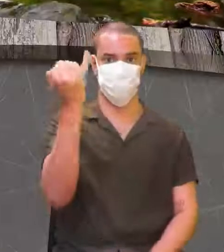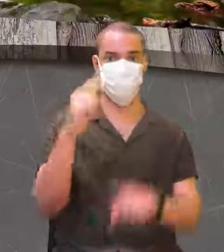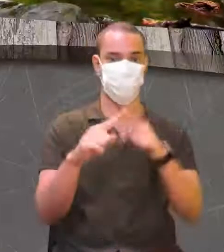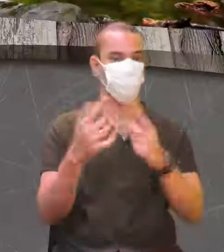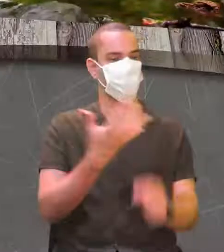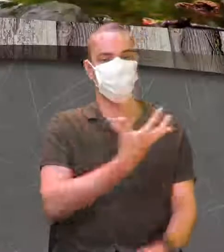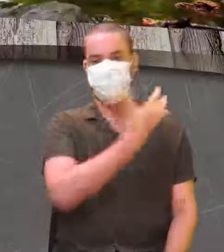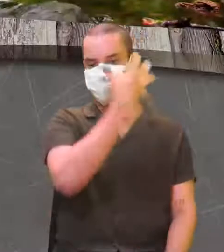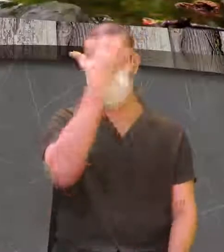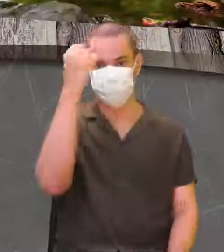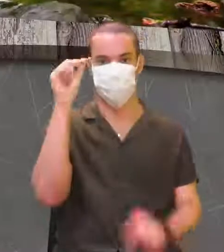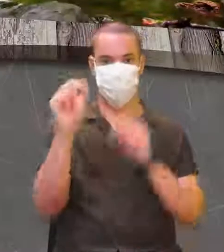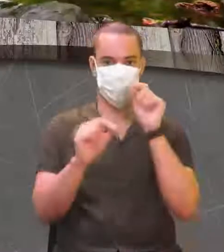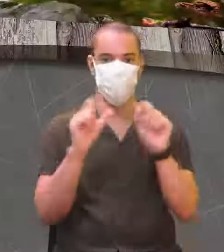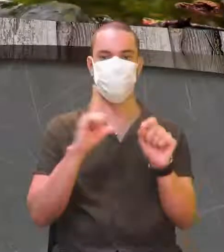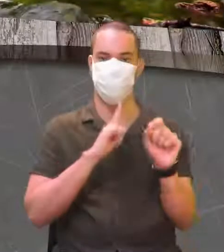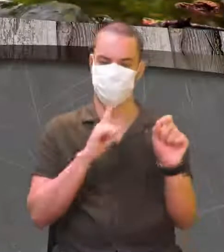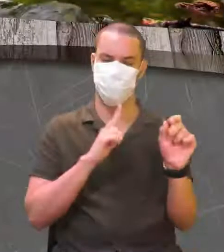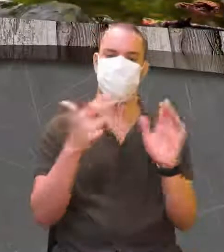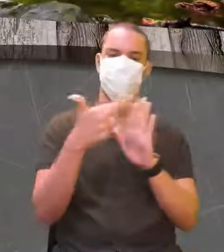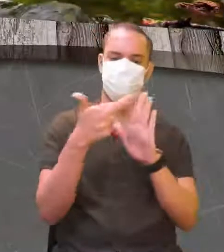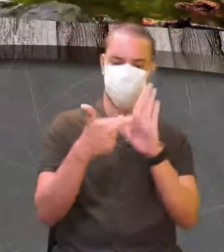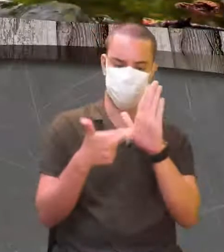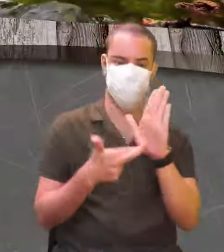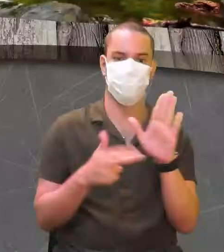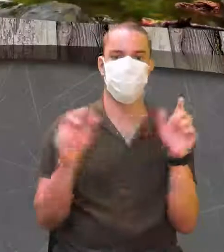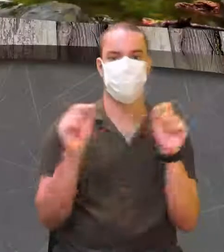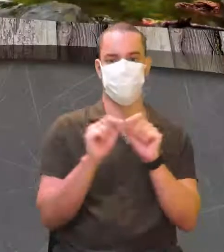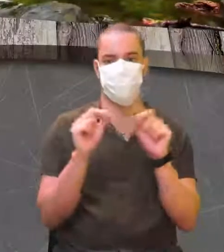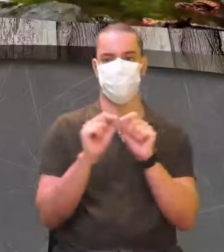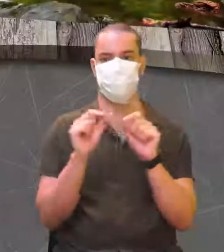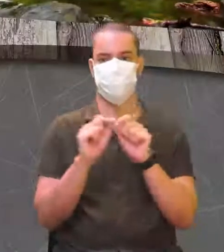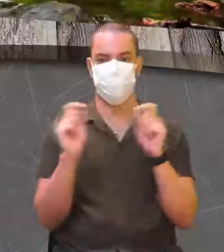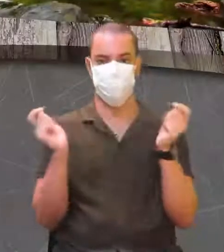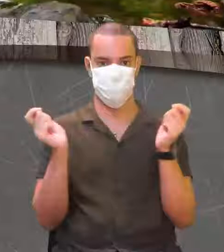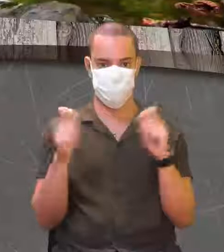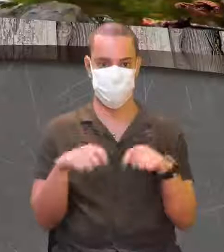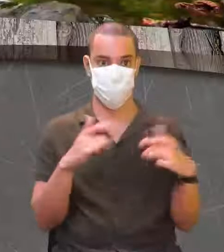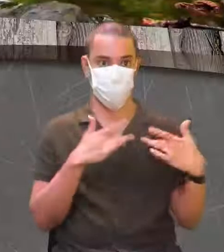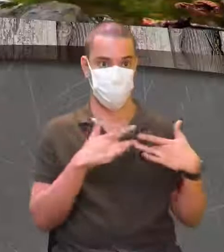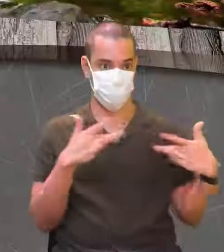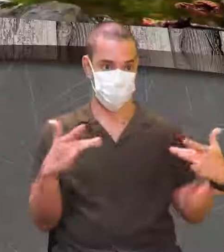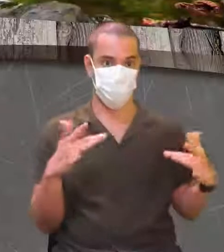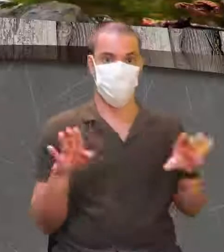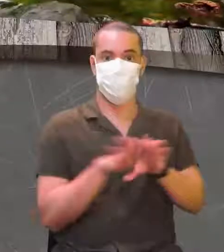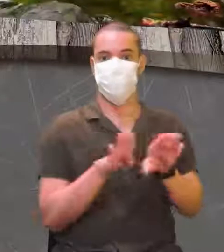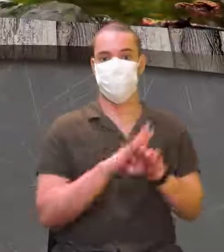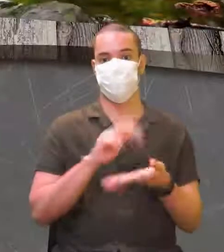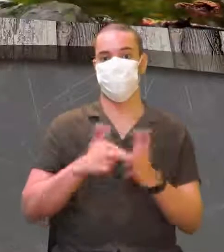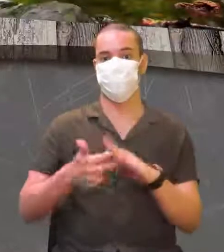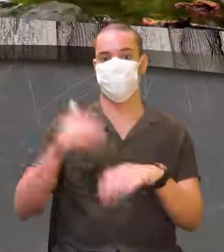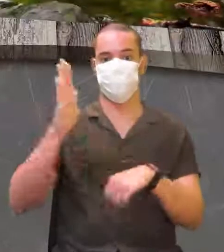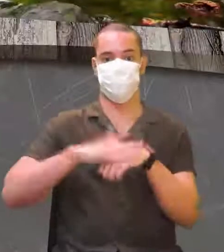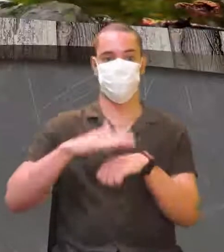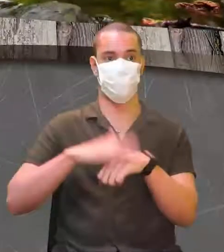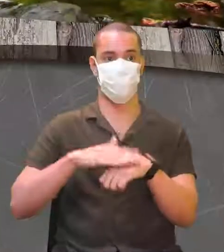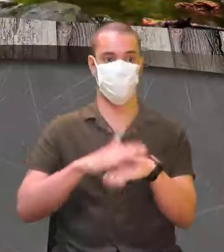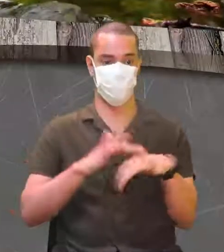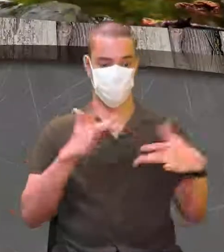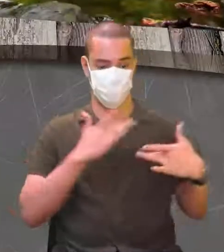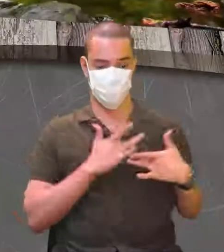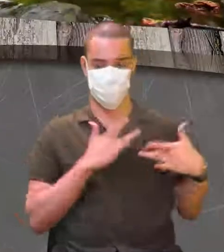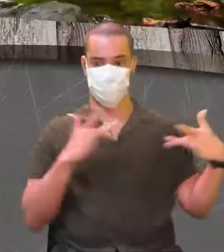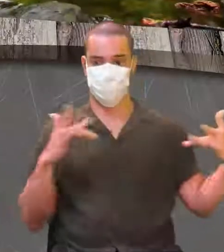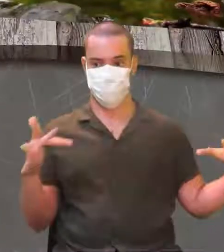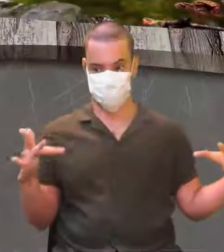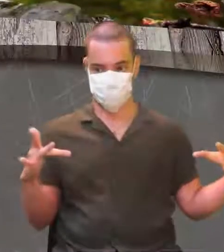não esquecendo que tem todo um rigor para você fazer esse processo. Exatamente, e é um ato, né, de solidariedade, a